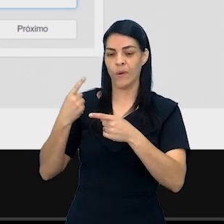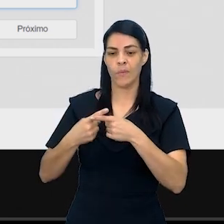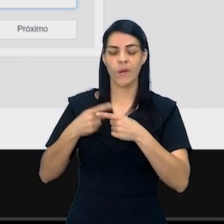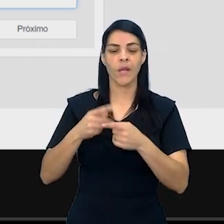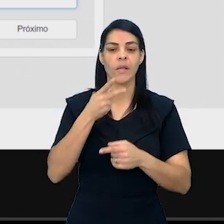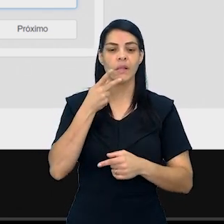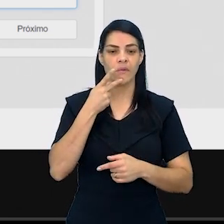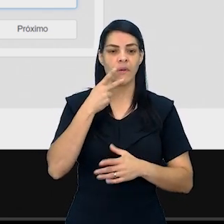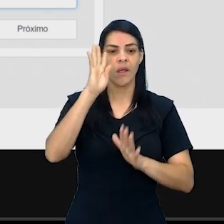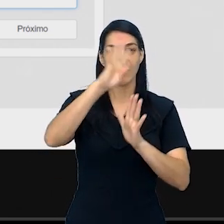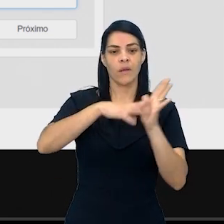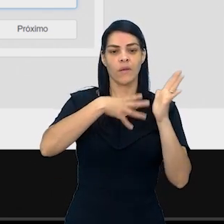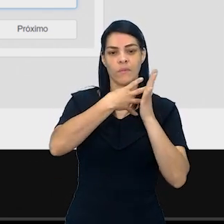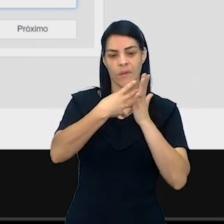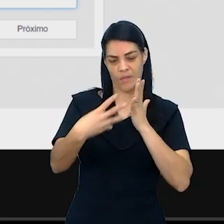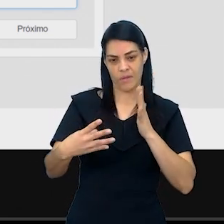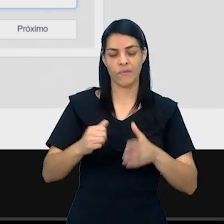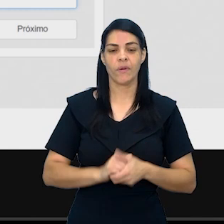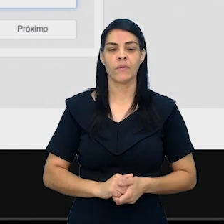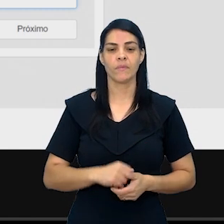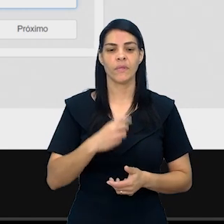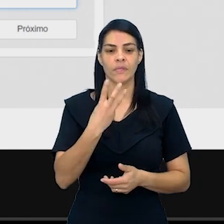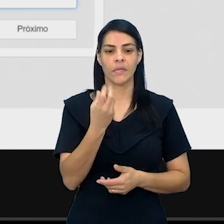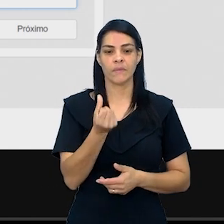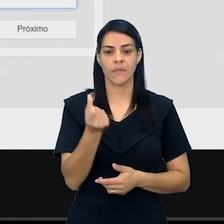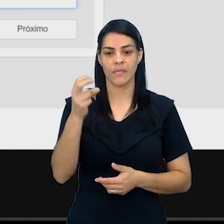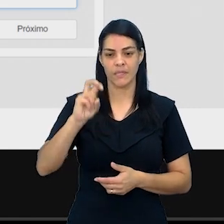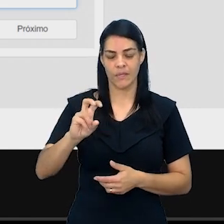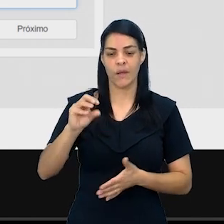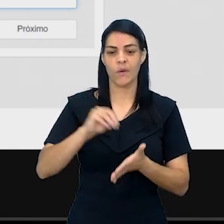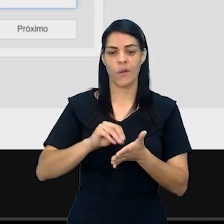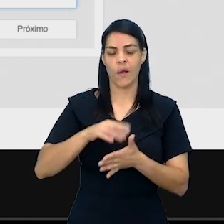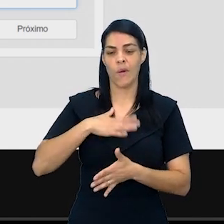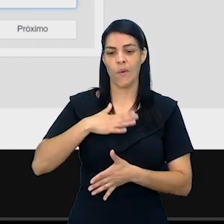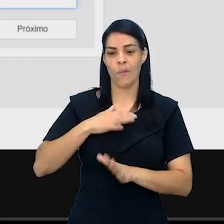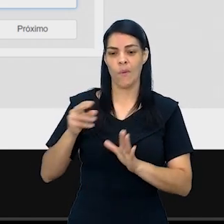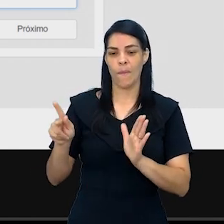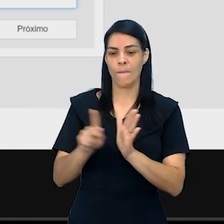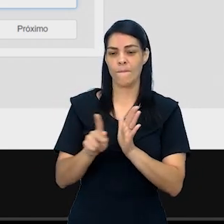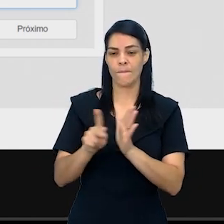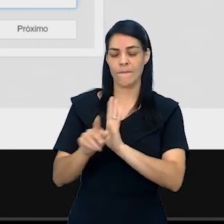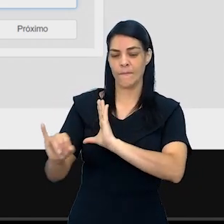do 365 então eu vou colocar aqui meu e-mail